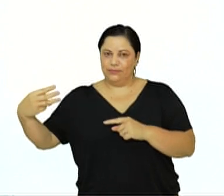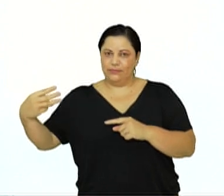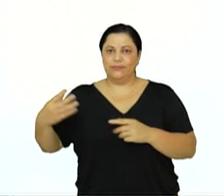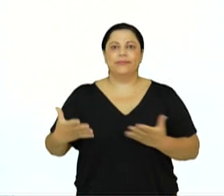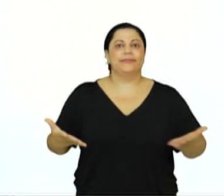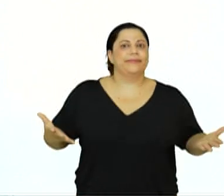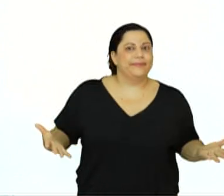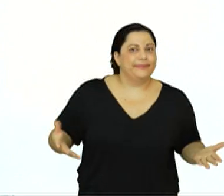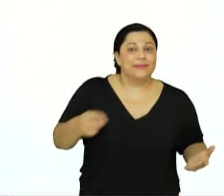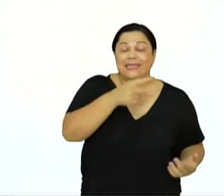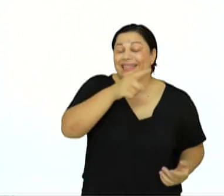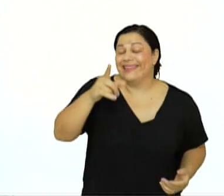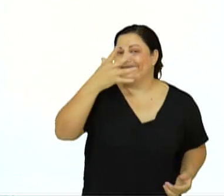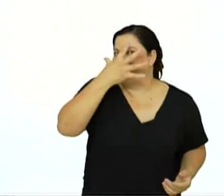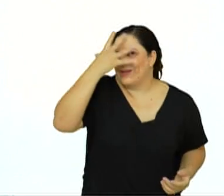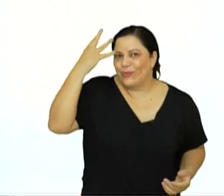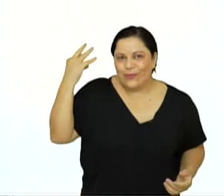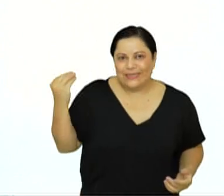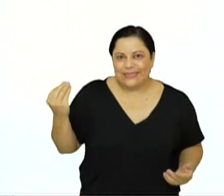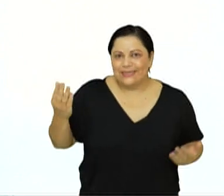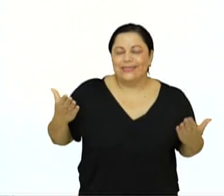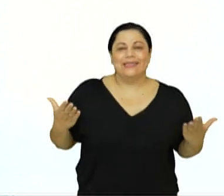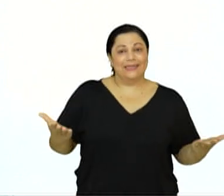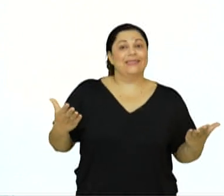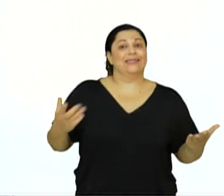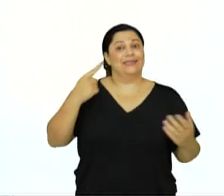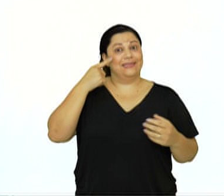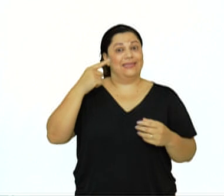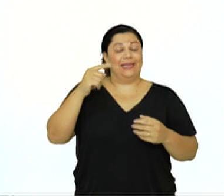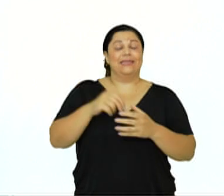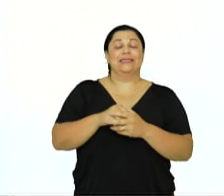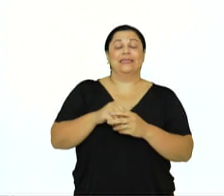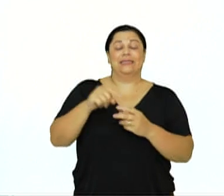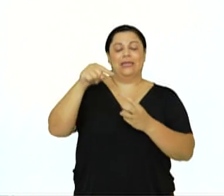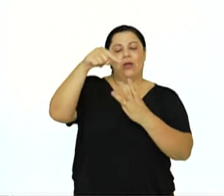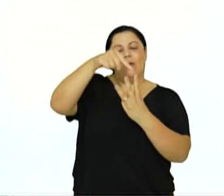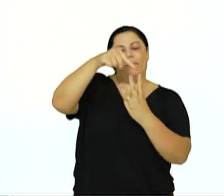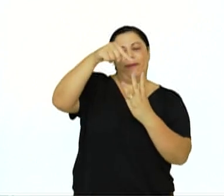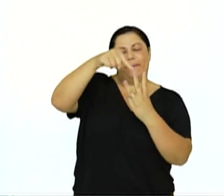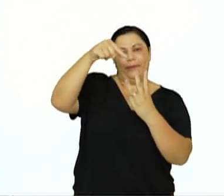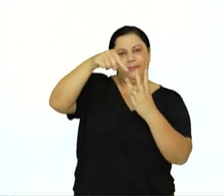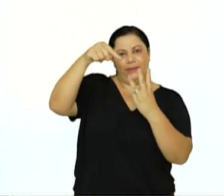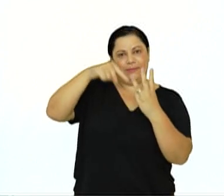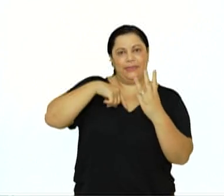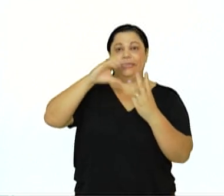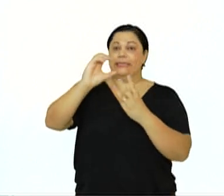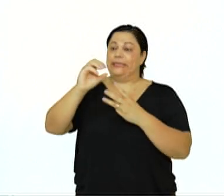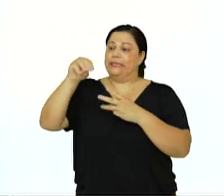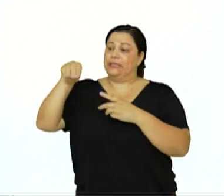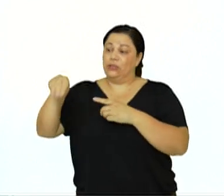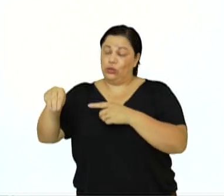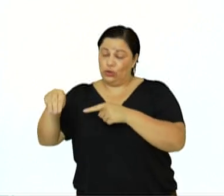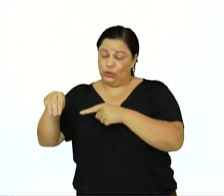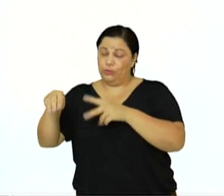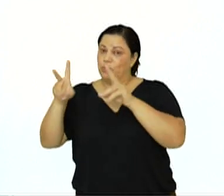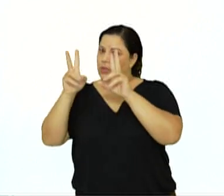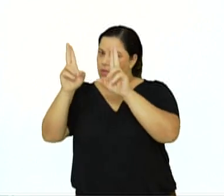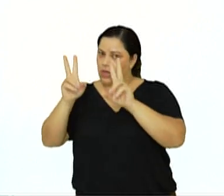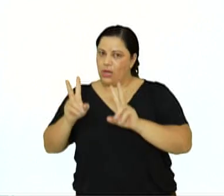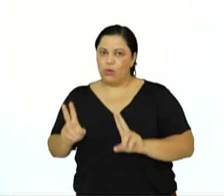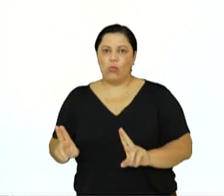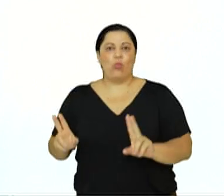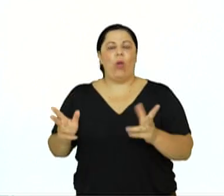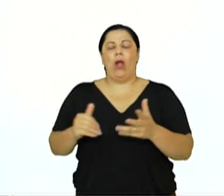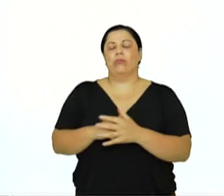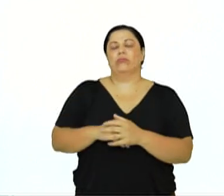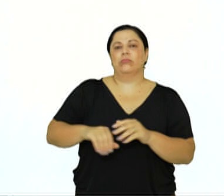Galera, não esquecer de trabalhar com as unidades. Como foi dado em centímetros, centímetros cúbicos. Quando a gente